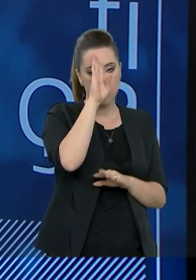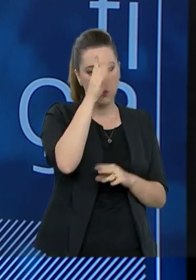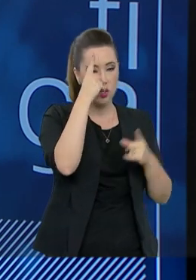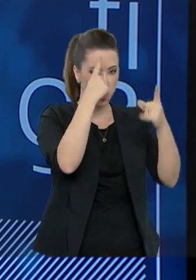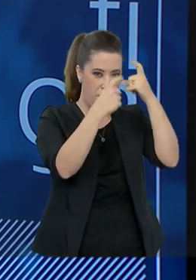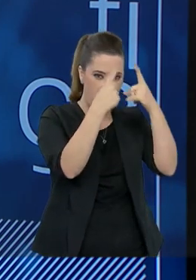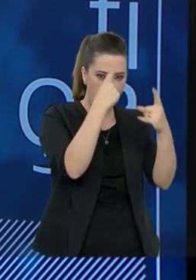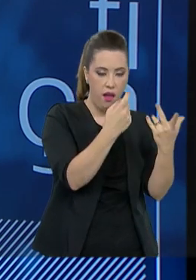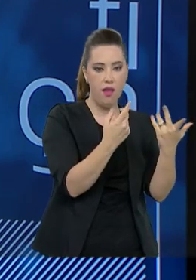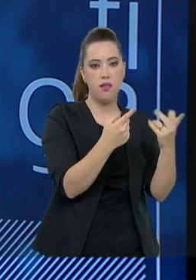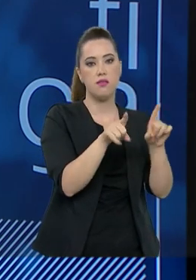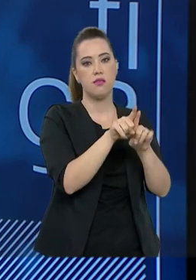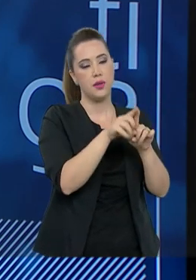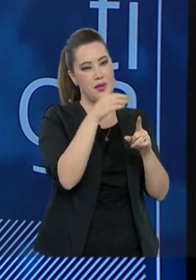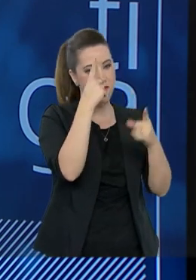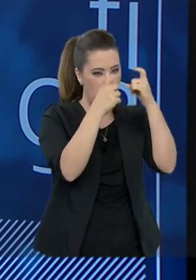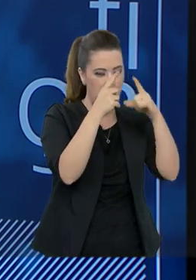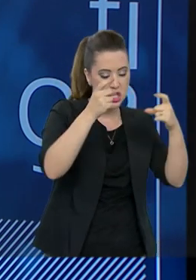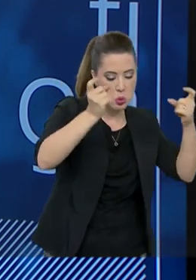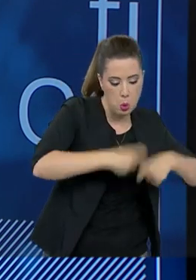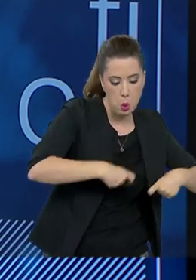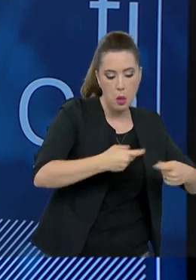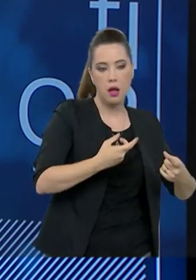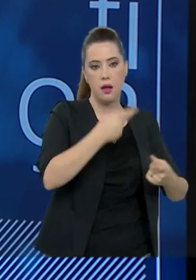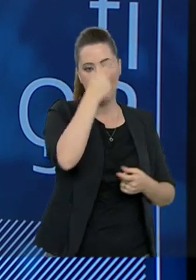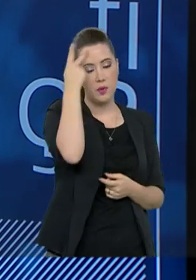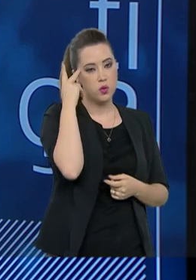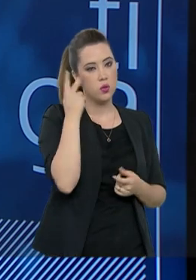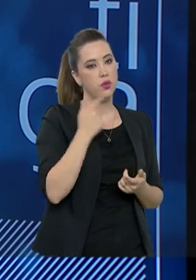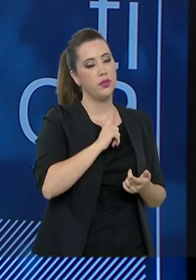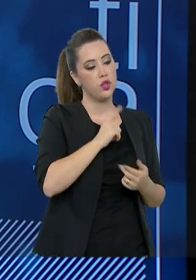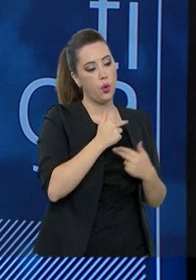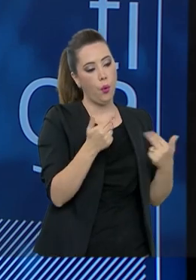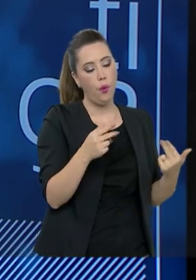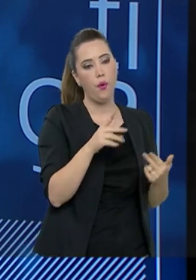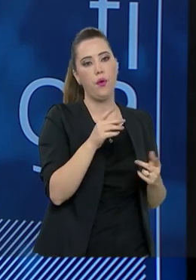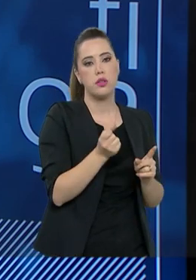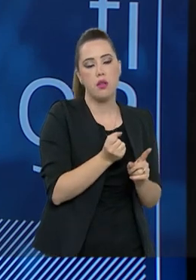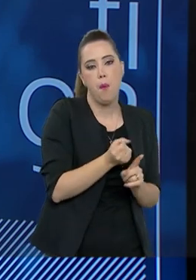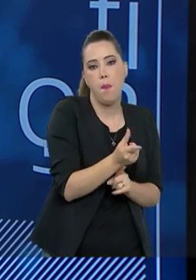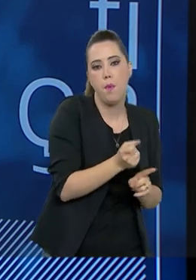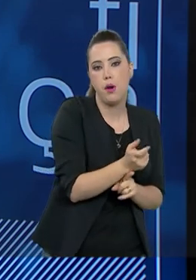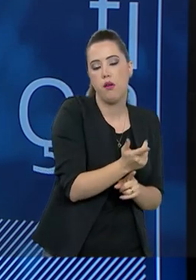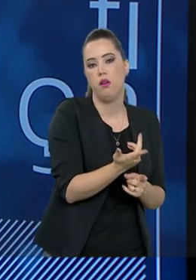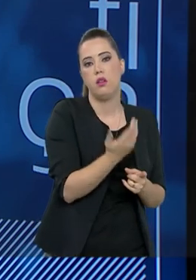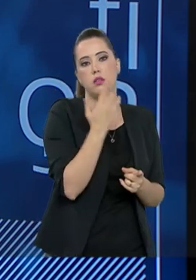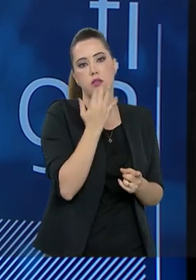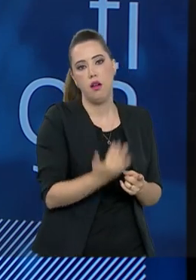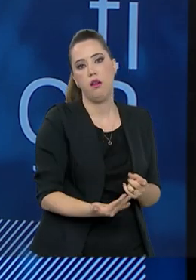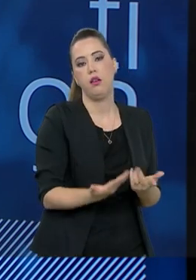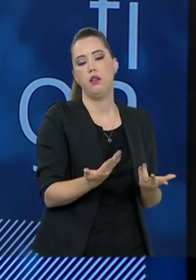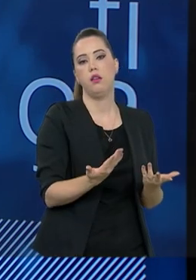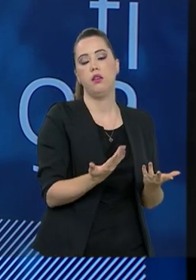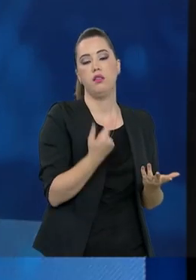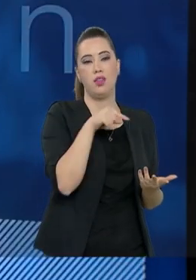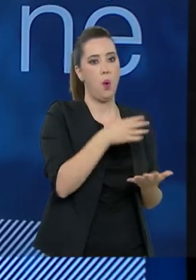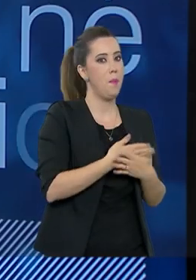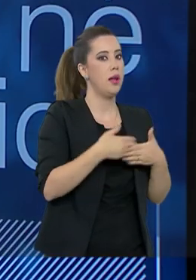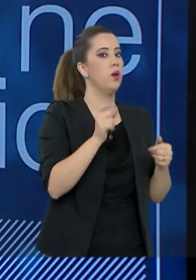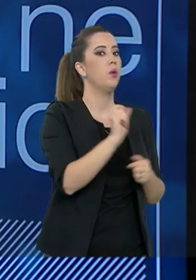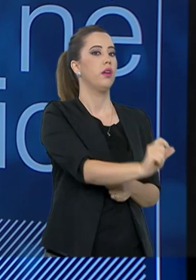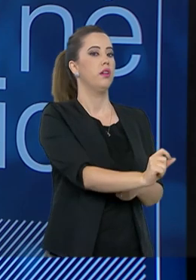as violências sexuais, é muito comum o agressor deixar material biológico, né? Deixa sêmen, deixa sangue. Então, para esses, o melhor